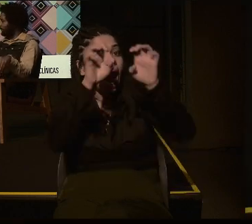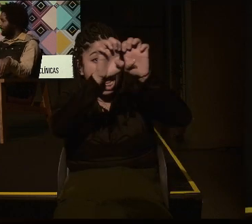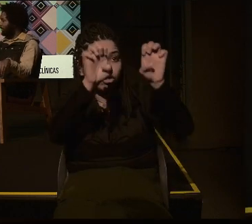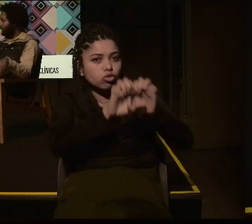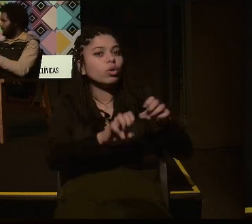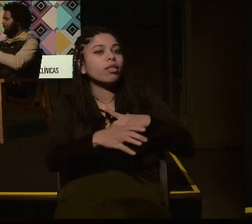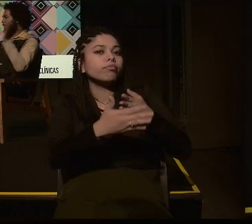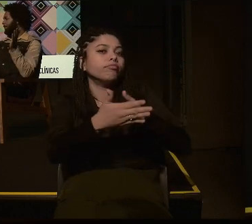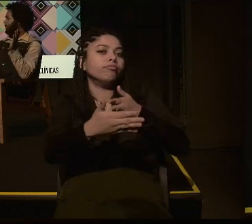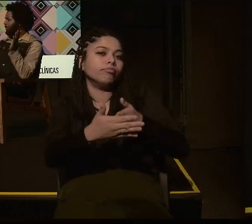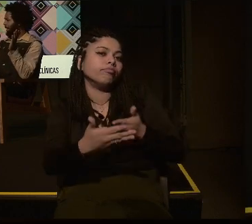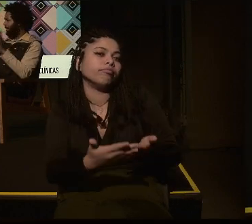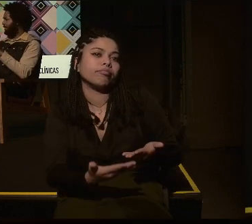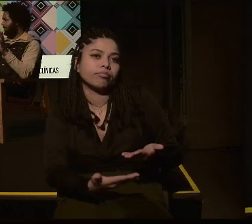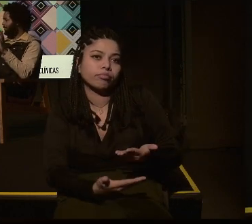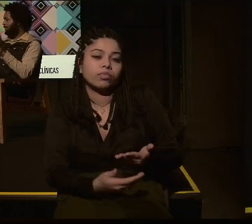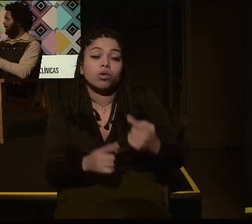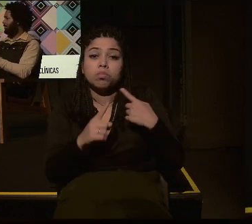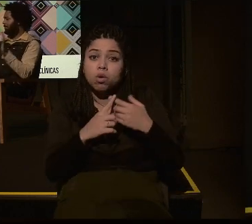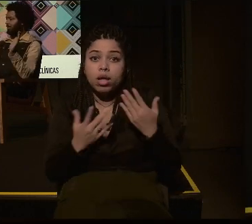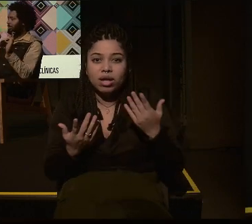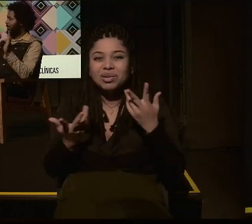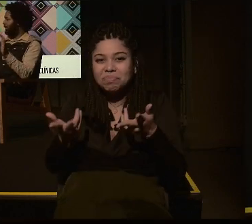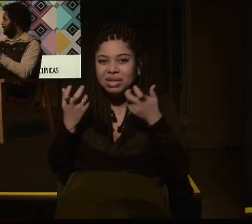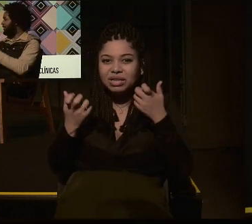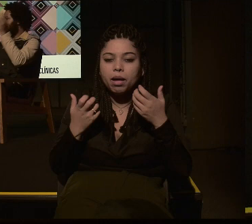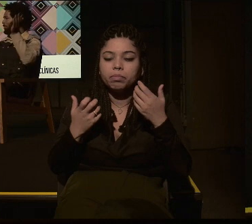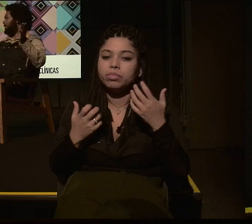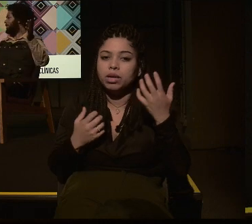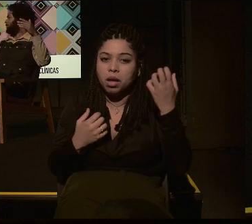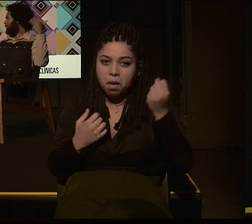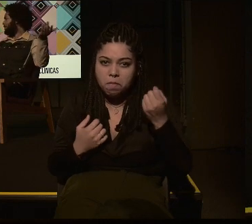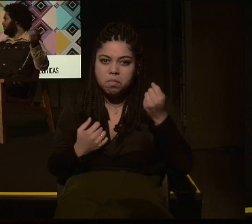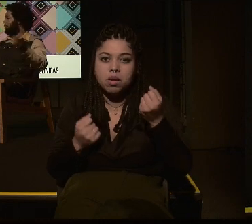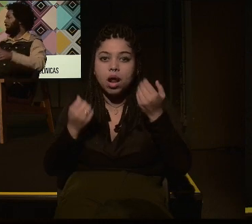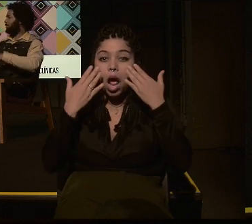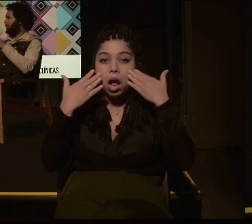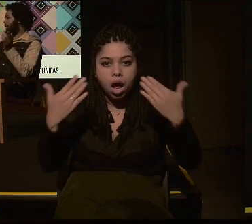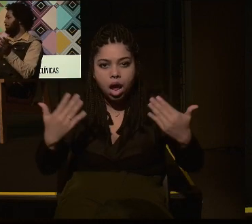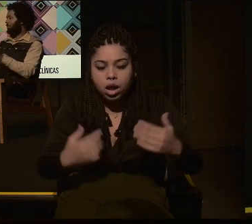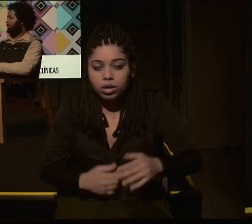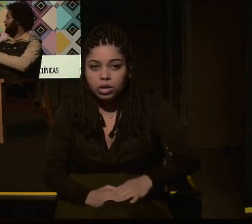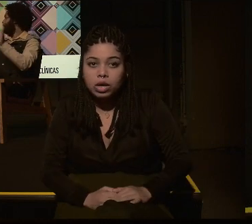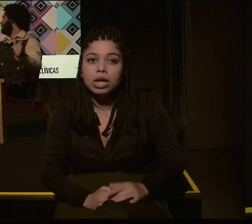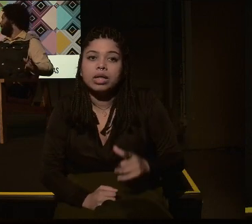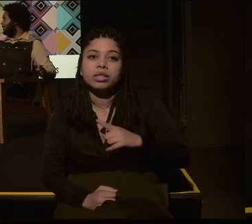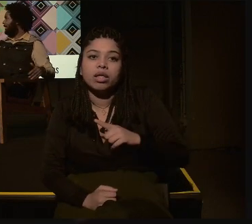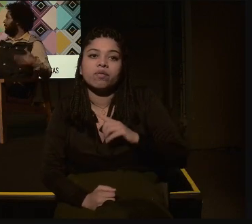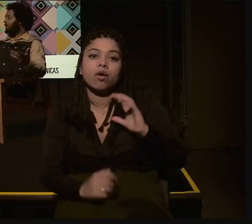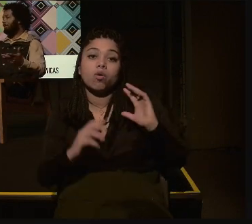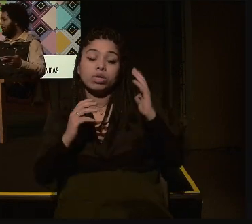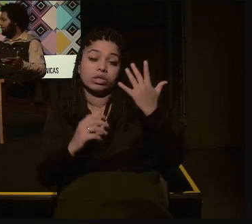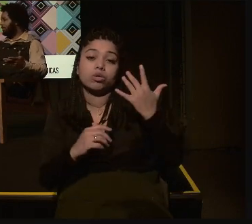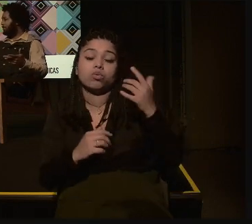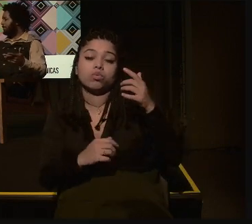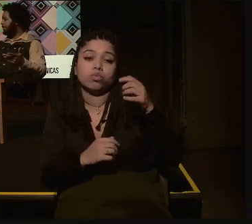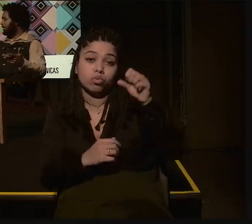do um desvelamento aberto, assim, a gente teve o caso lá no Rio Grande do Sul, né, o vereador